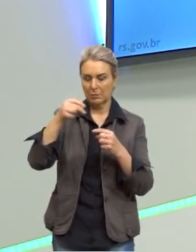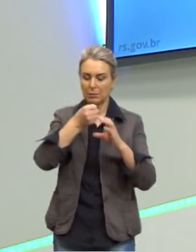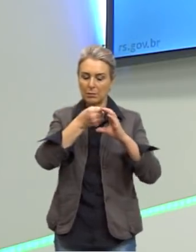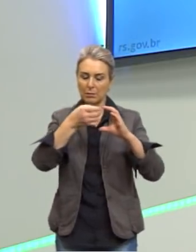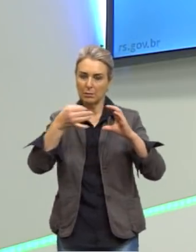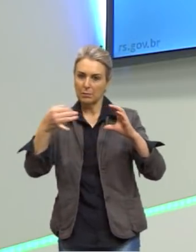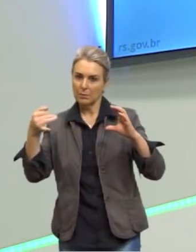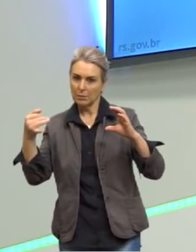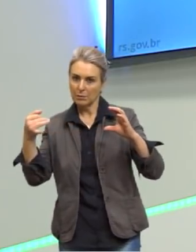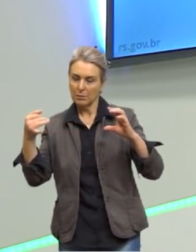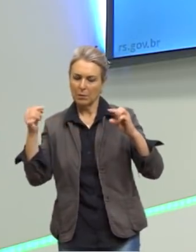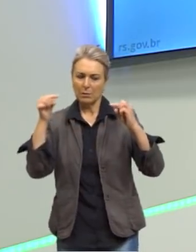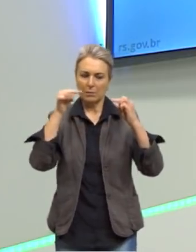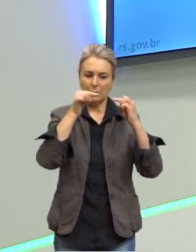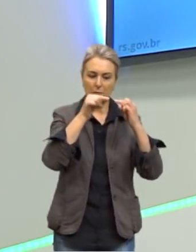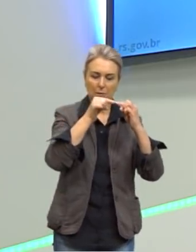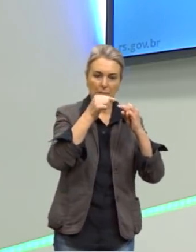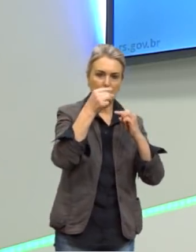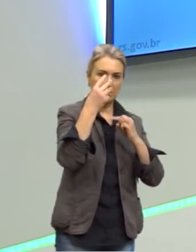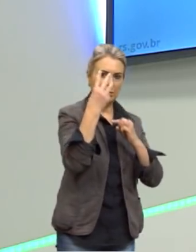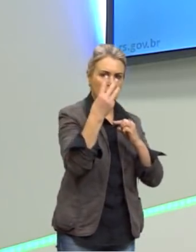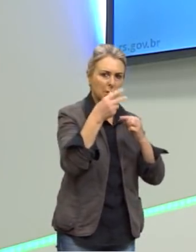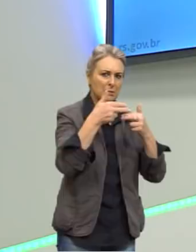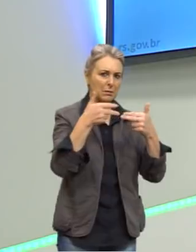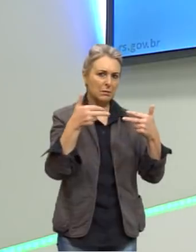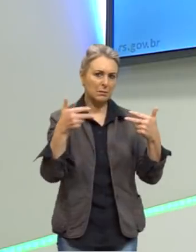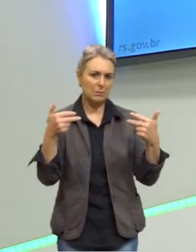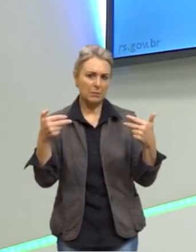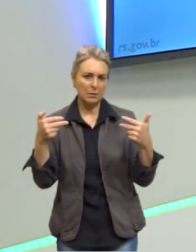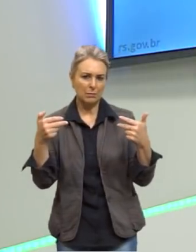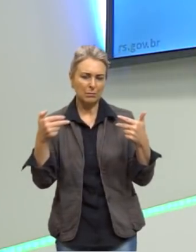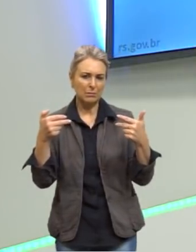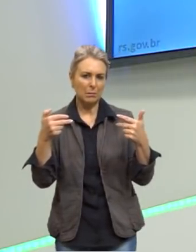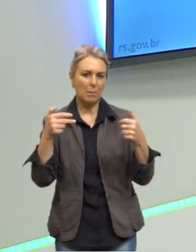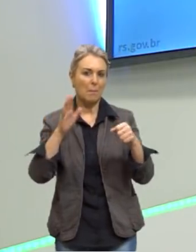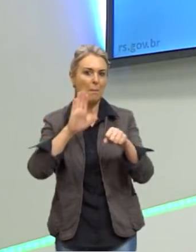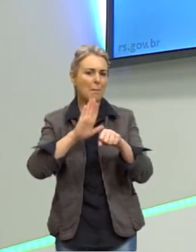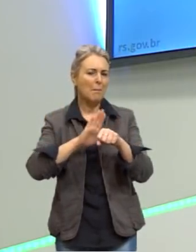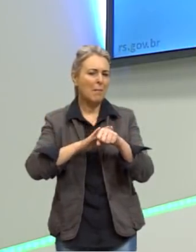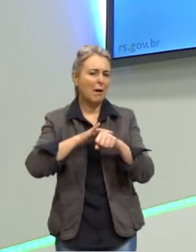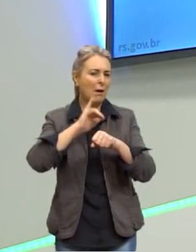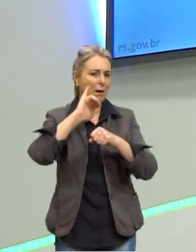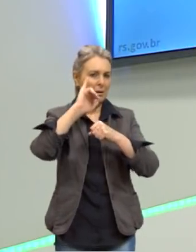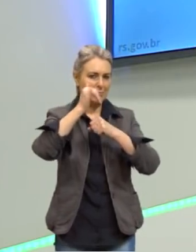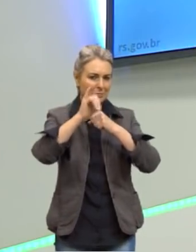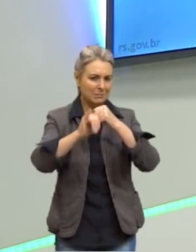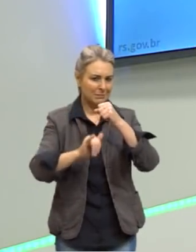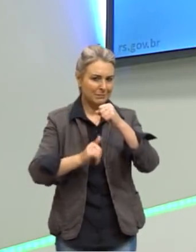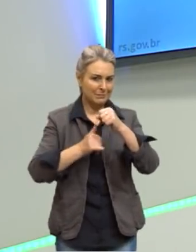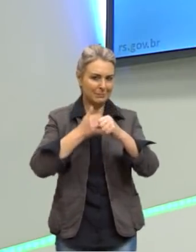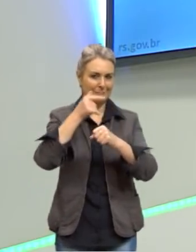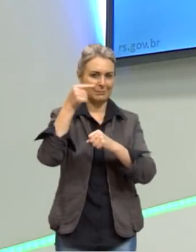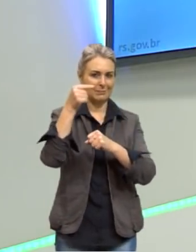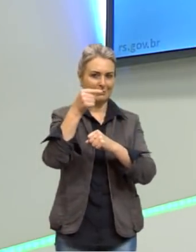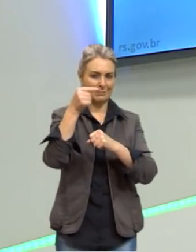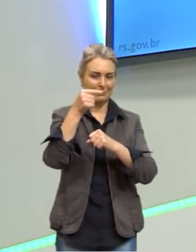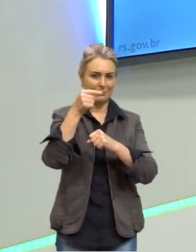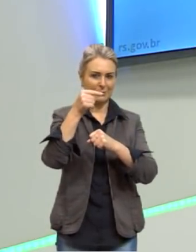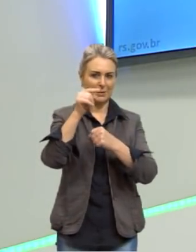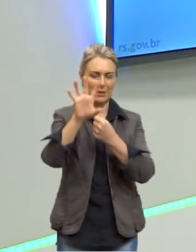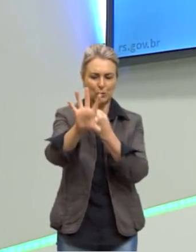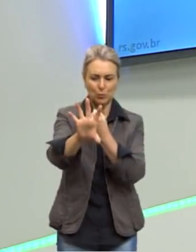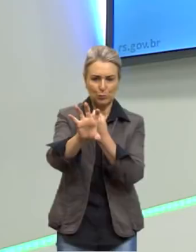ligação esses três elementos são os elementos mais eletronegativos se eles são e negativos eles